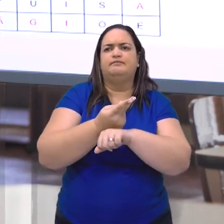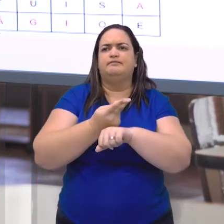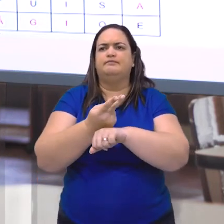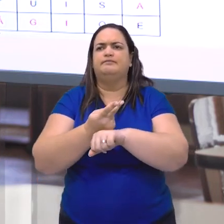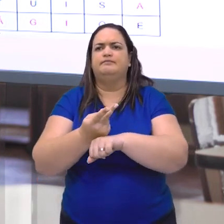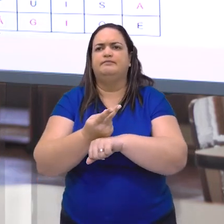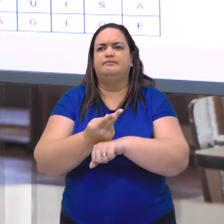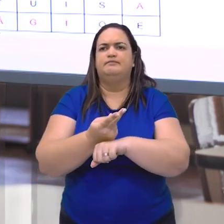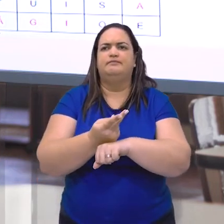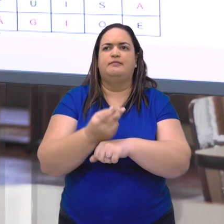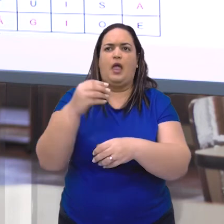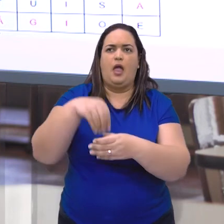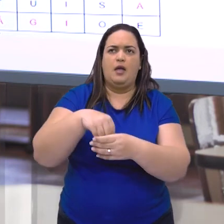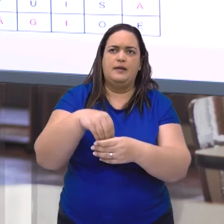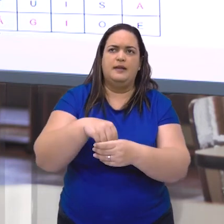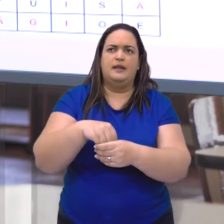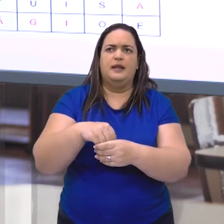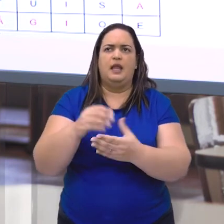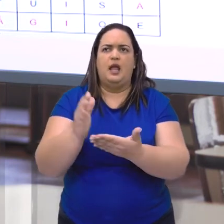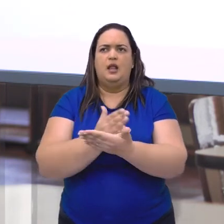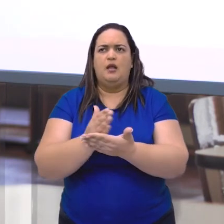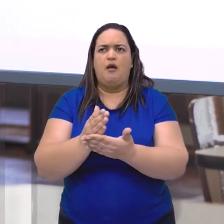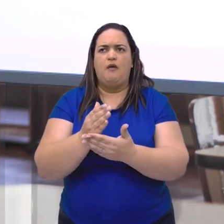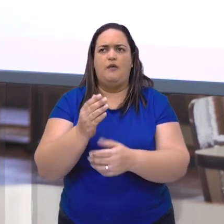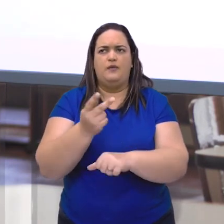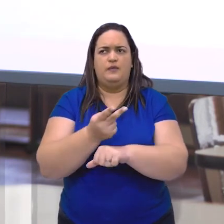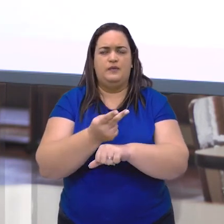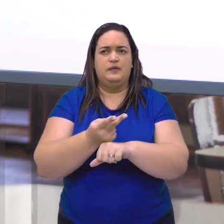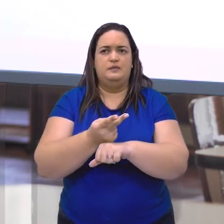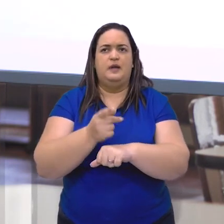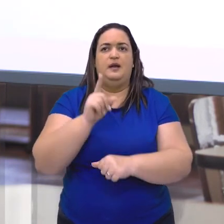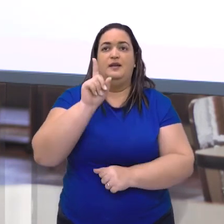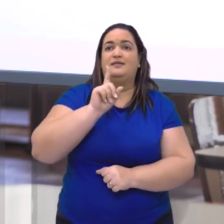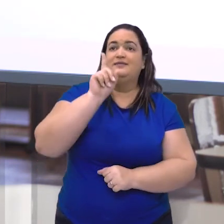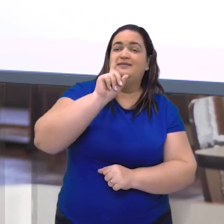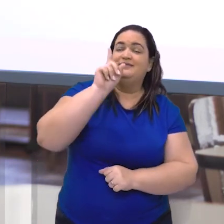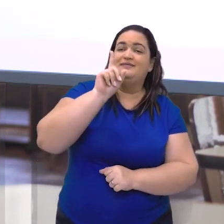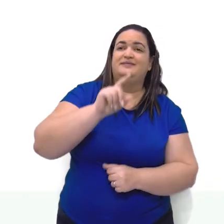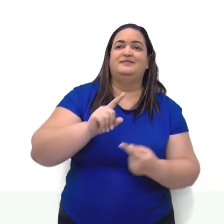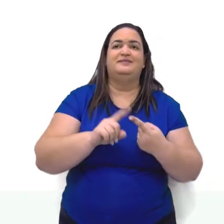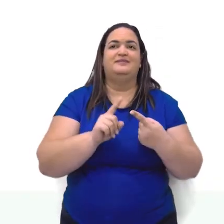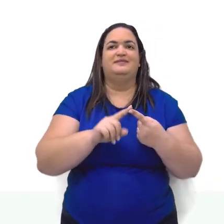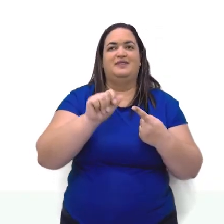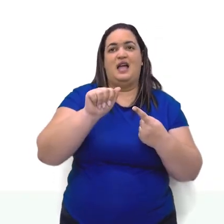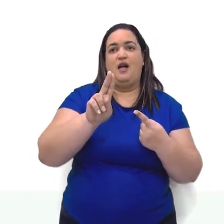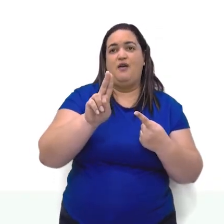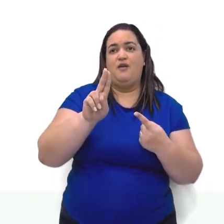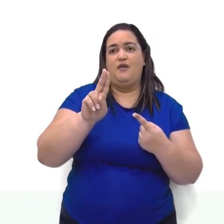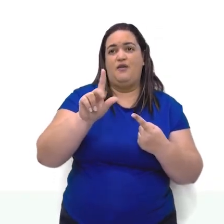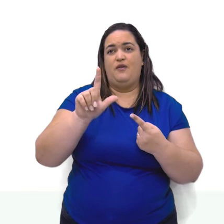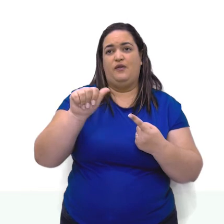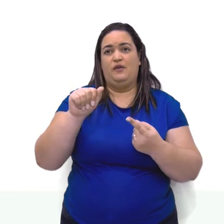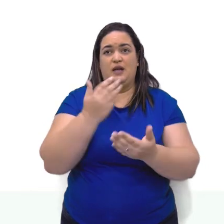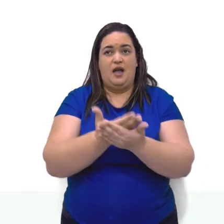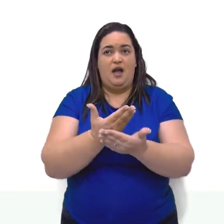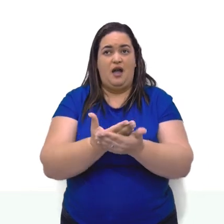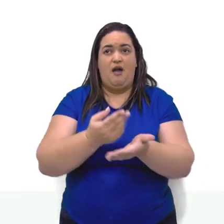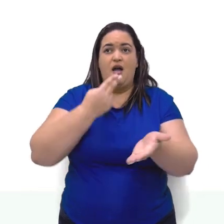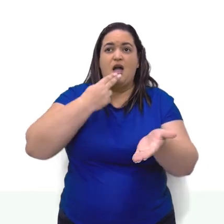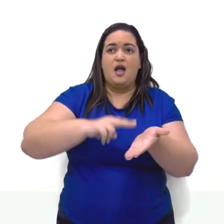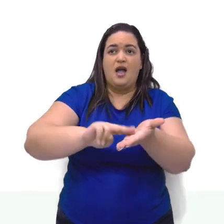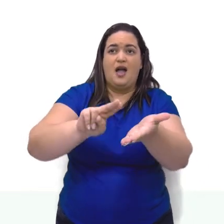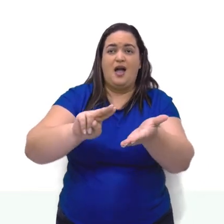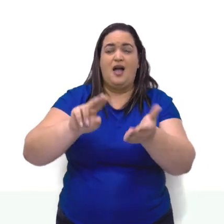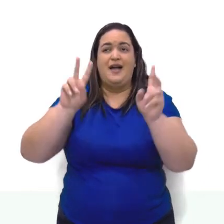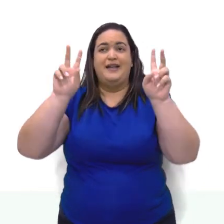do caça-palavras, tem aí elas com a resposta lá. Quais são? Aulas, carta,